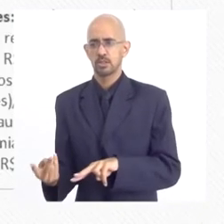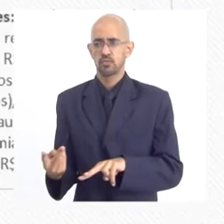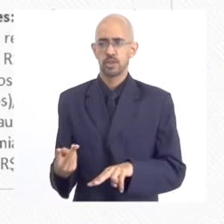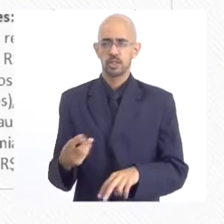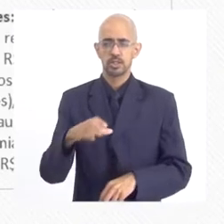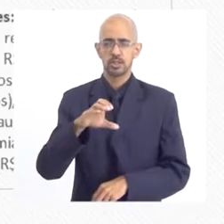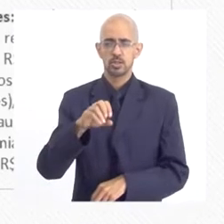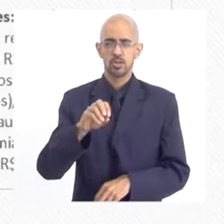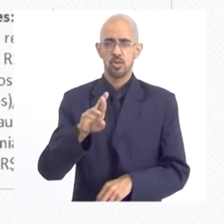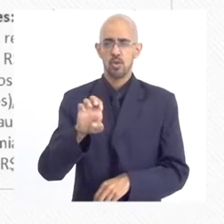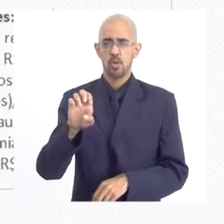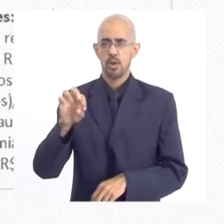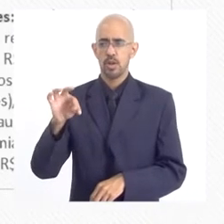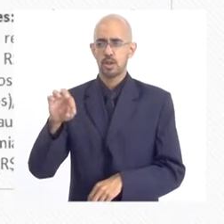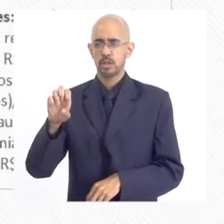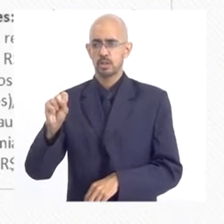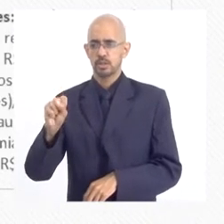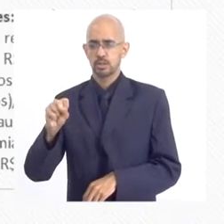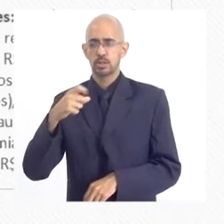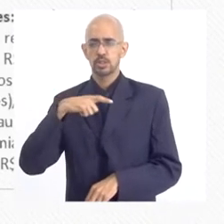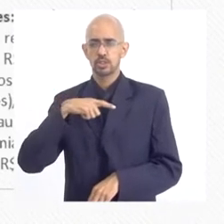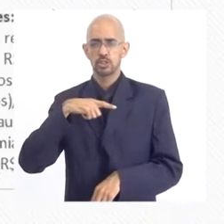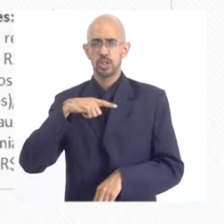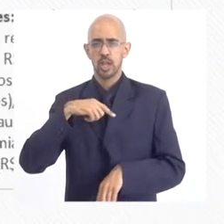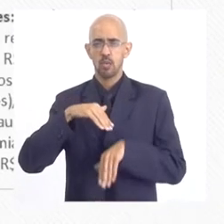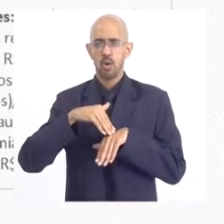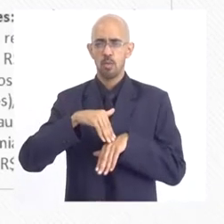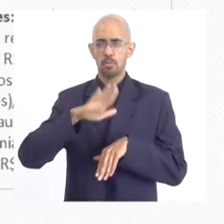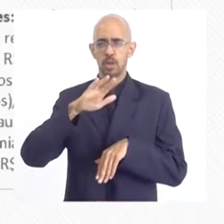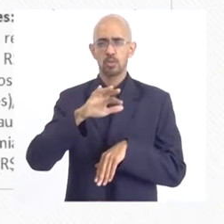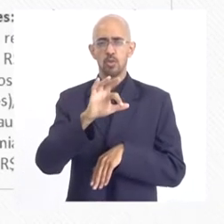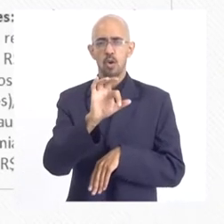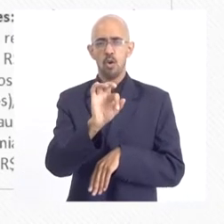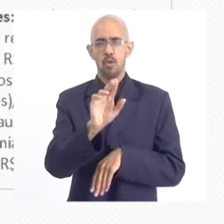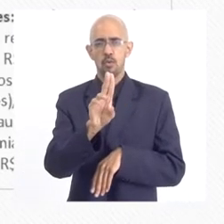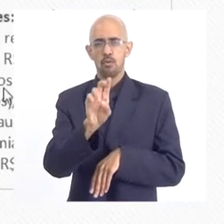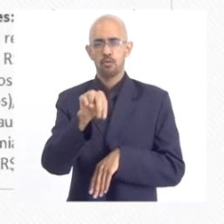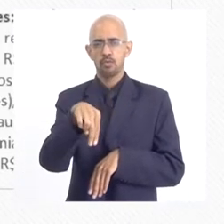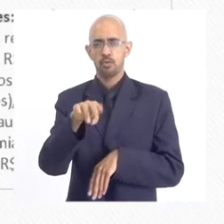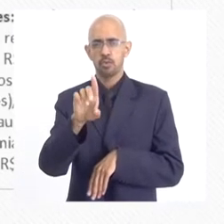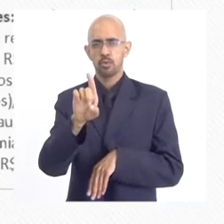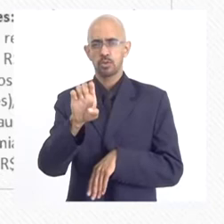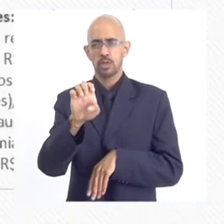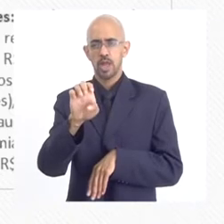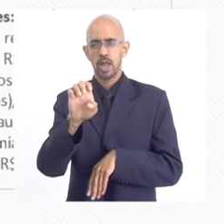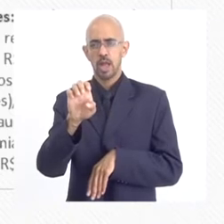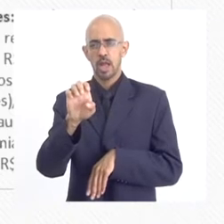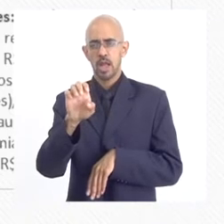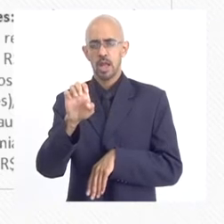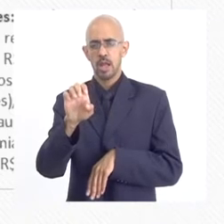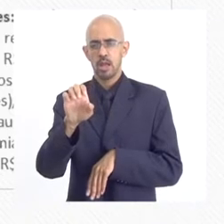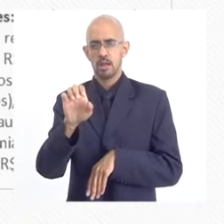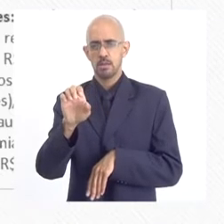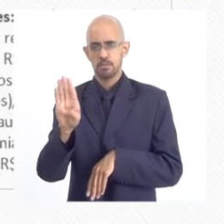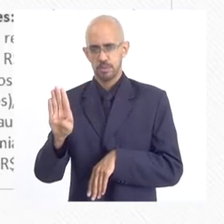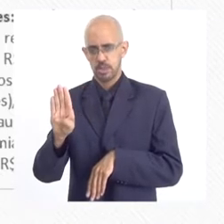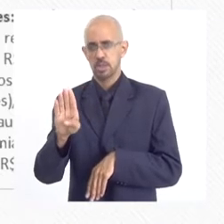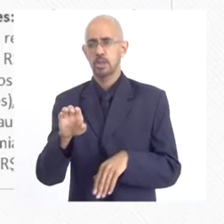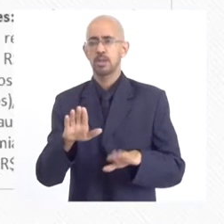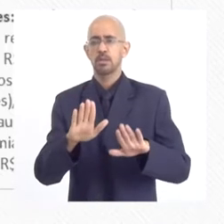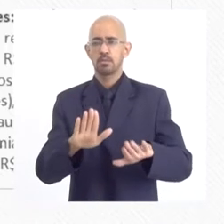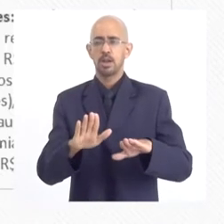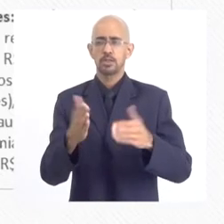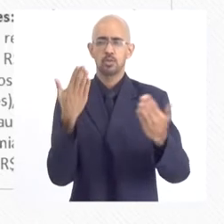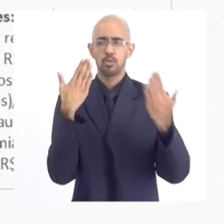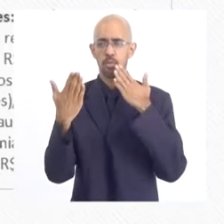gente teve um acréscimo do Fundeb, mas comparativamente com o ano anterior, ele está